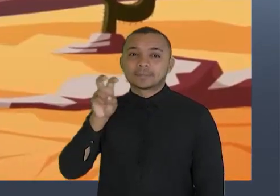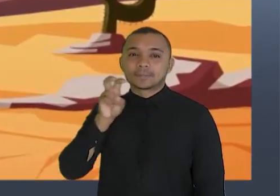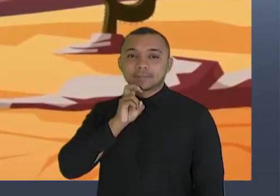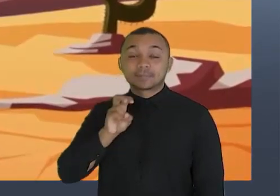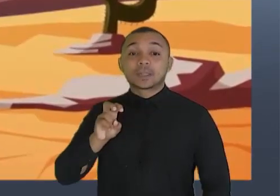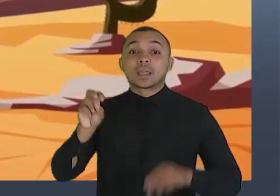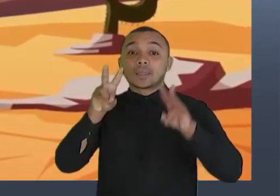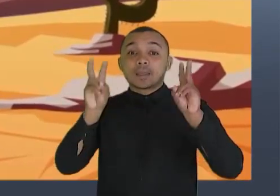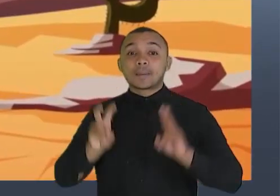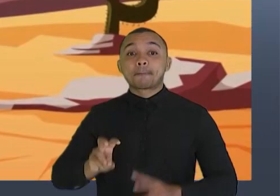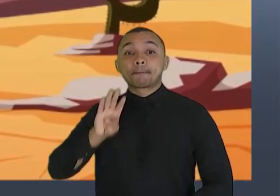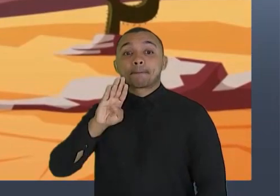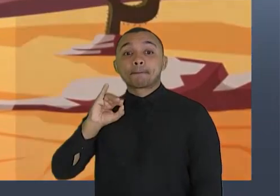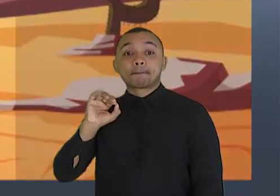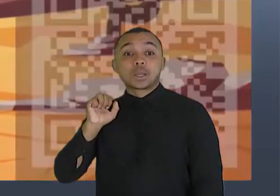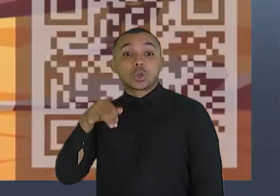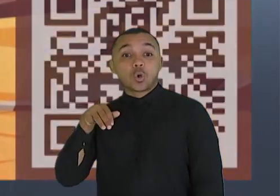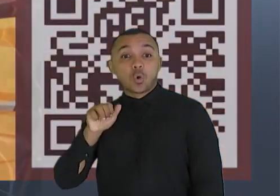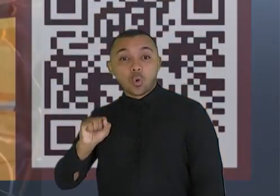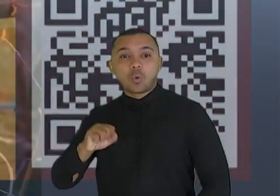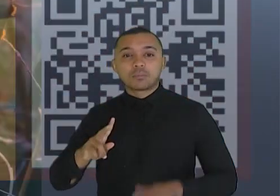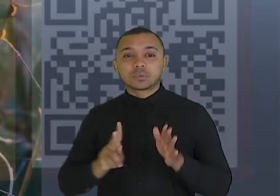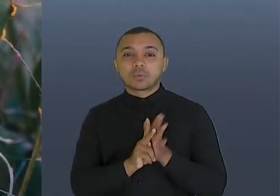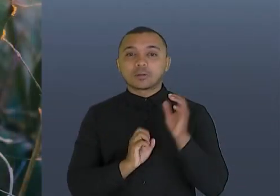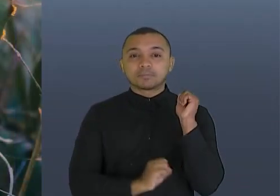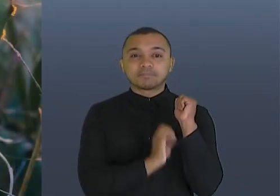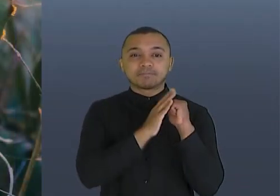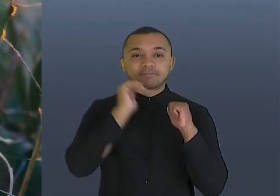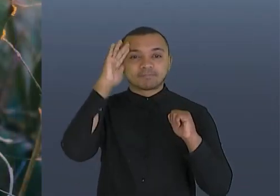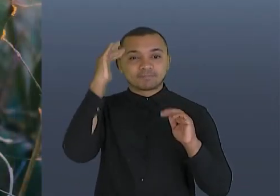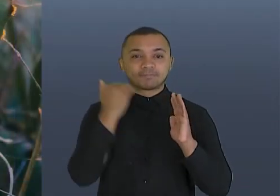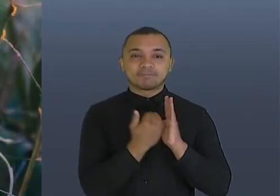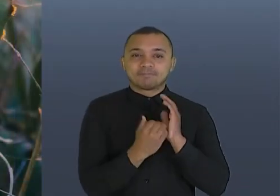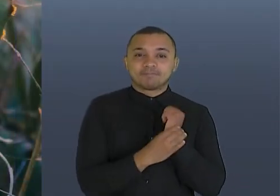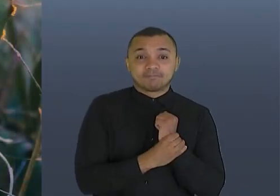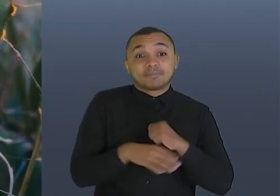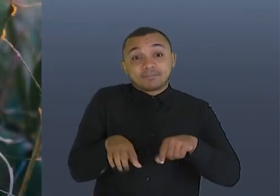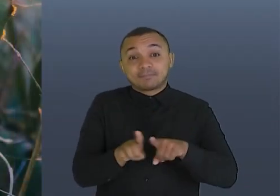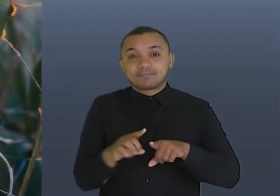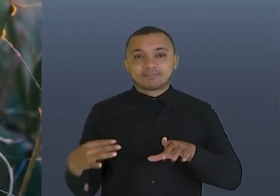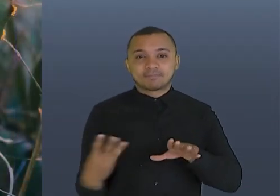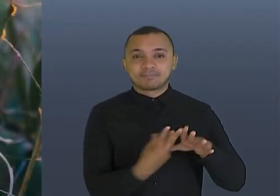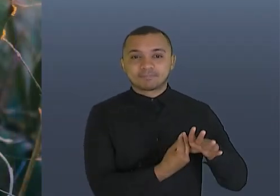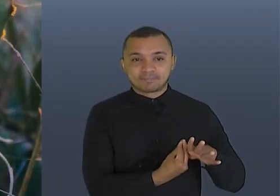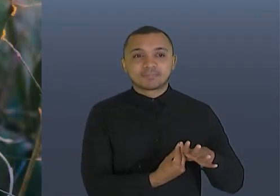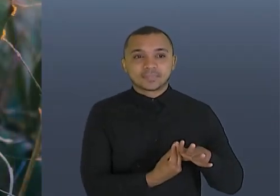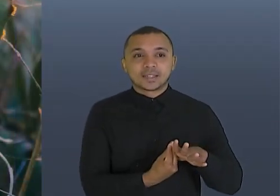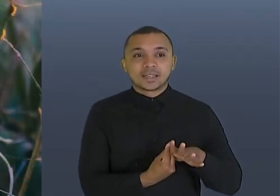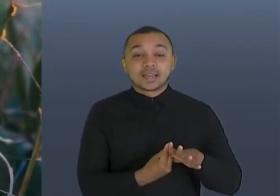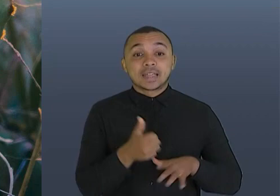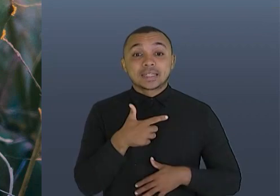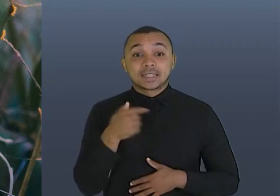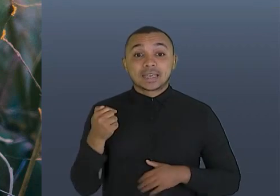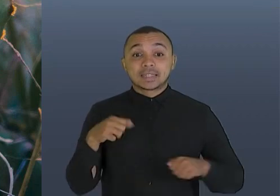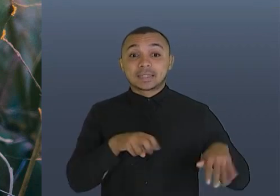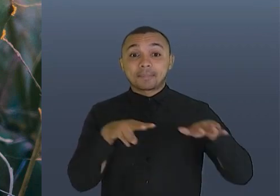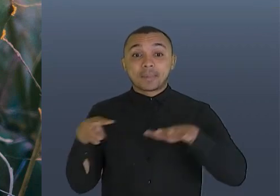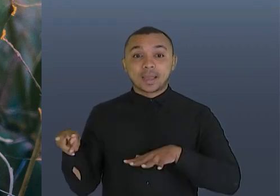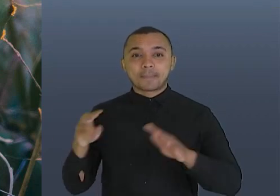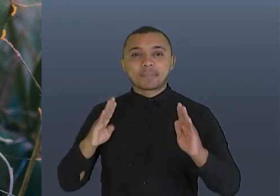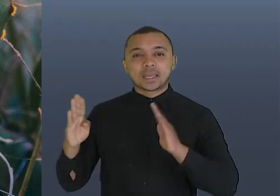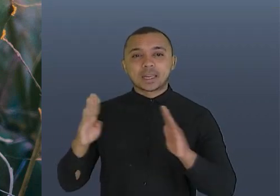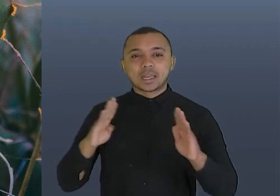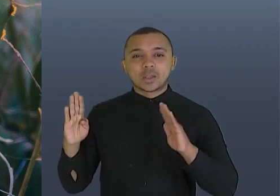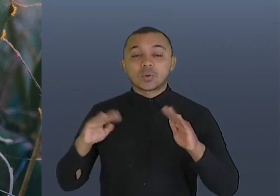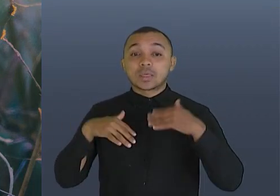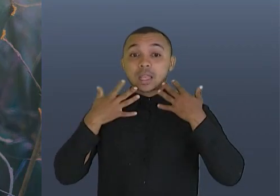da Caatinga, ações sustentáveis para a implementação de um ambiente equilibrado e inclusivo, 17ª semana do meio ambiente da Unifor, que